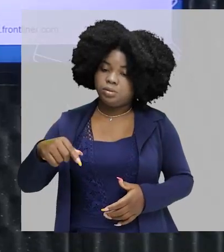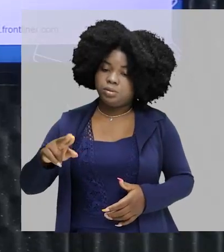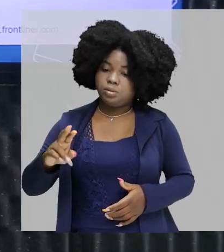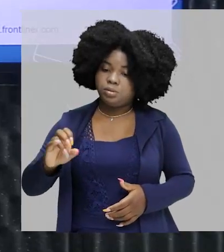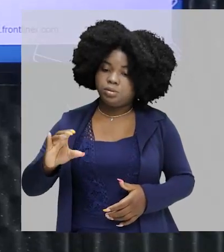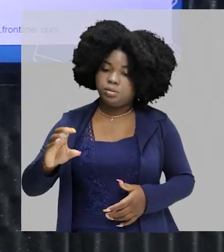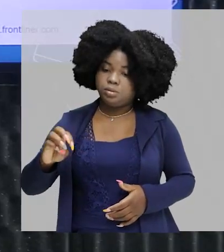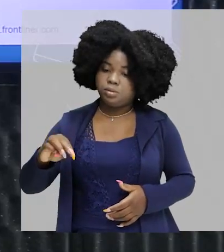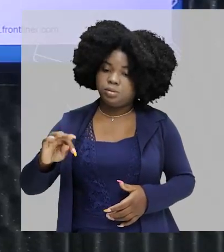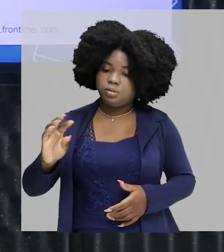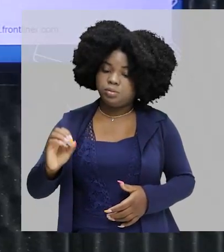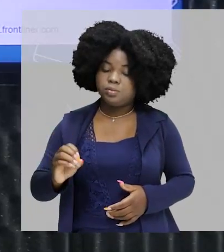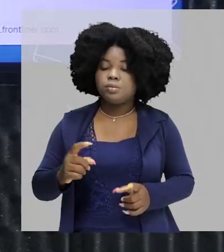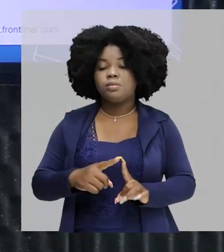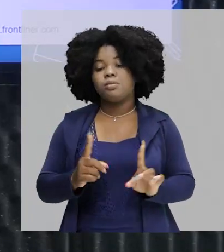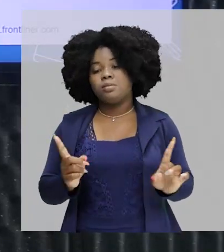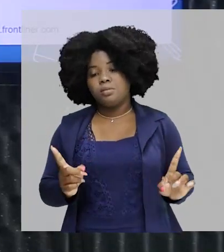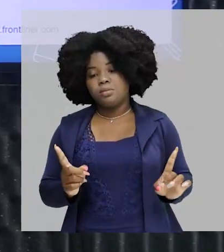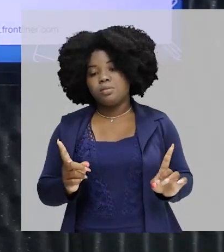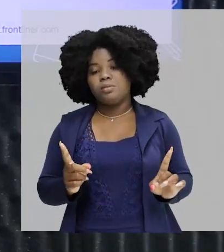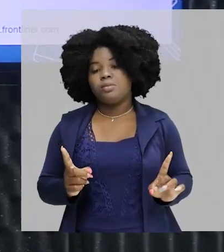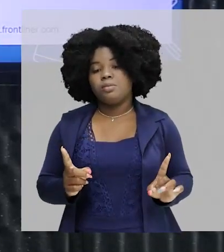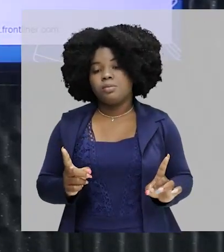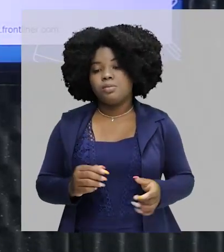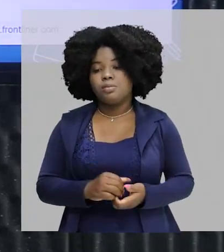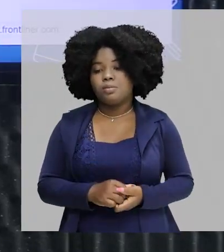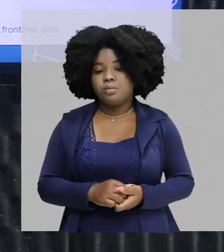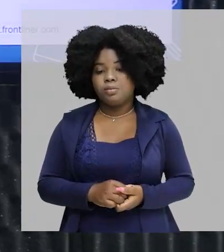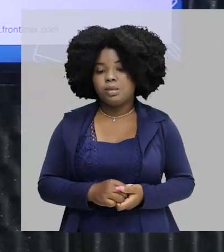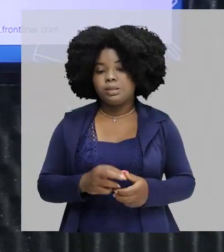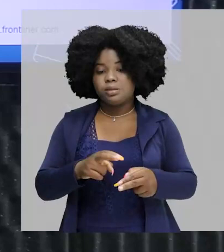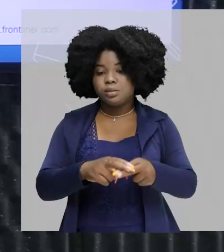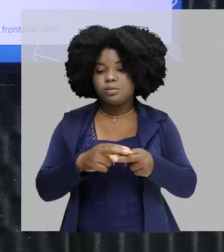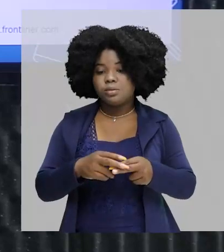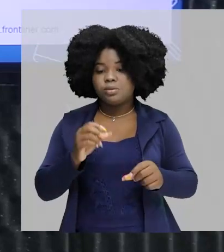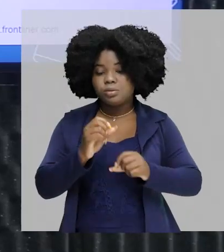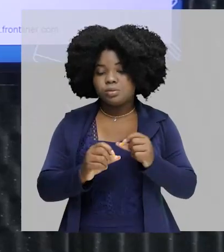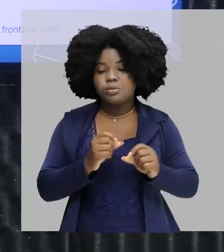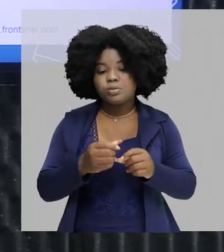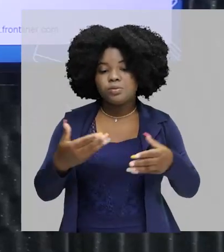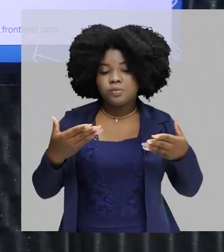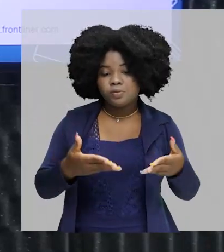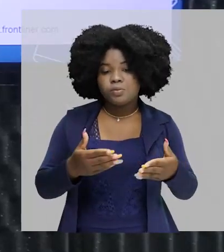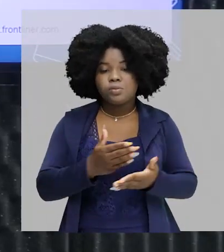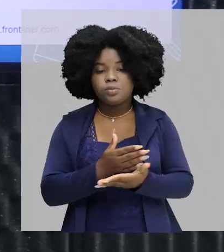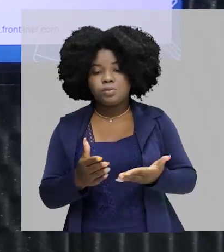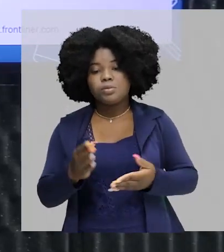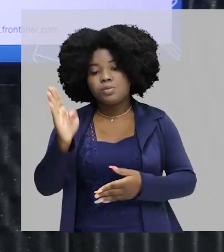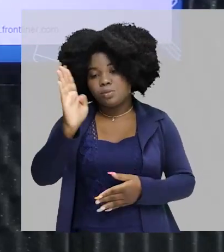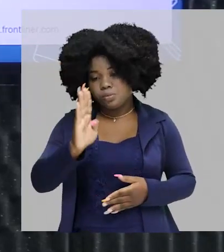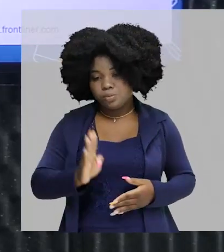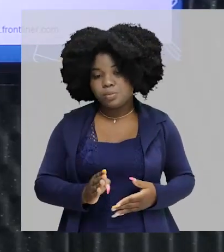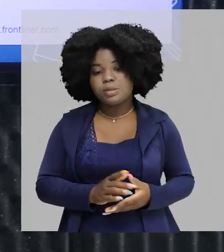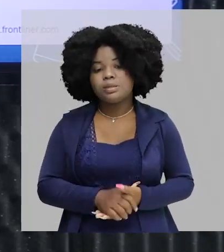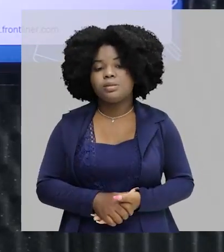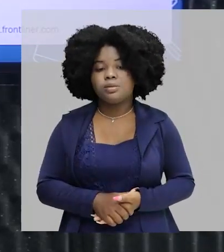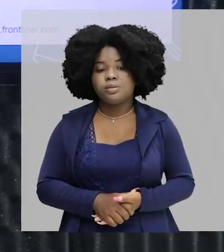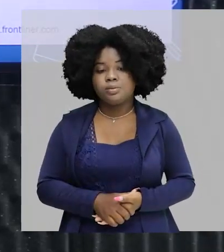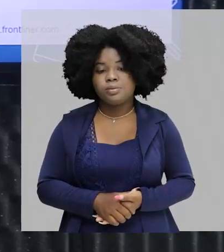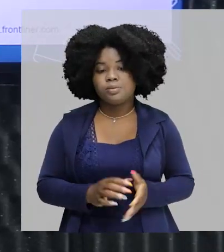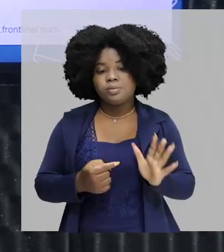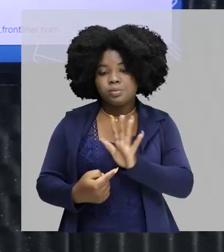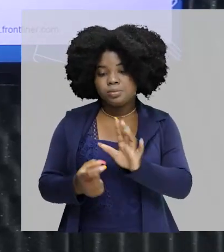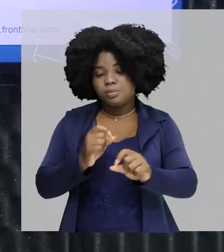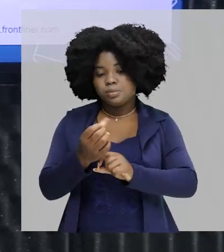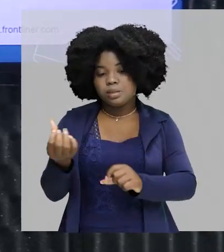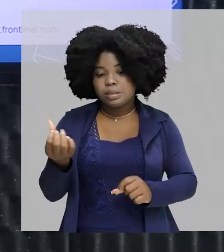certo? Mas nós vamos enriquecer a partir de uma fonte inicial. E o Brasil, como está escrito, apresenta